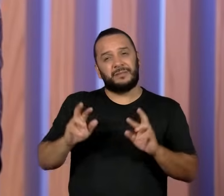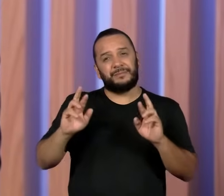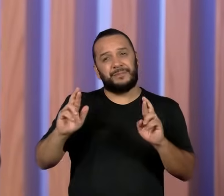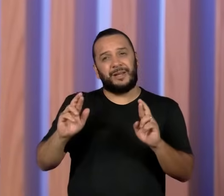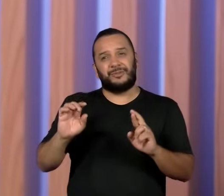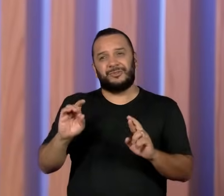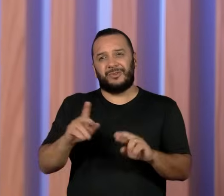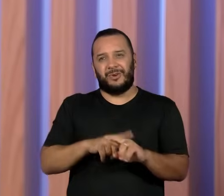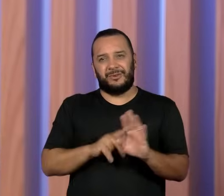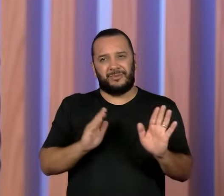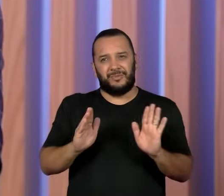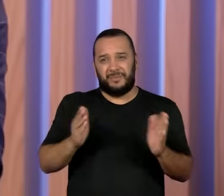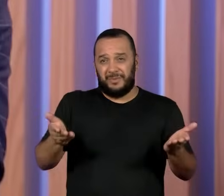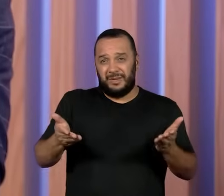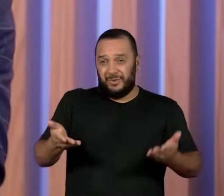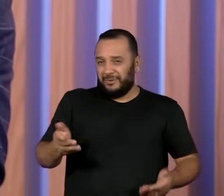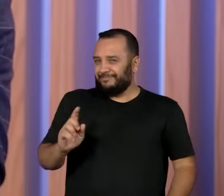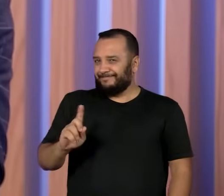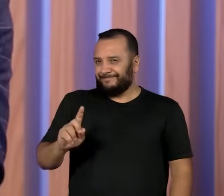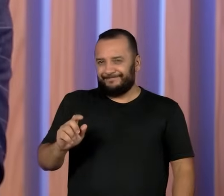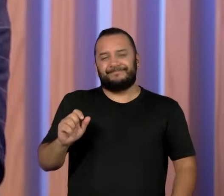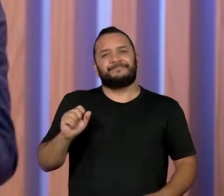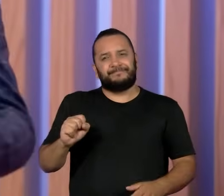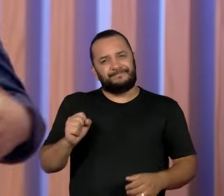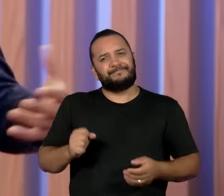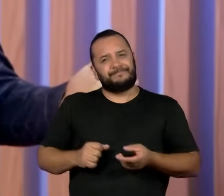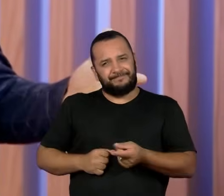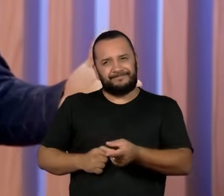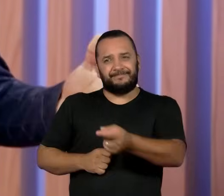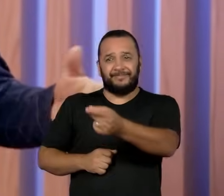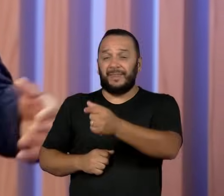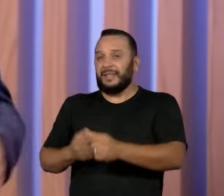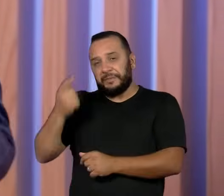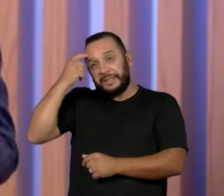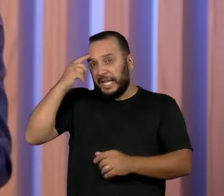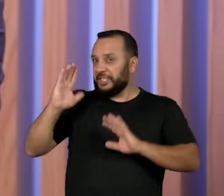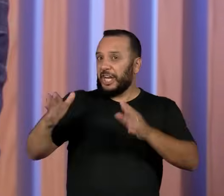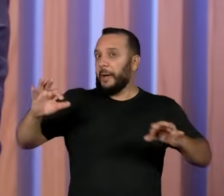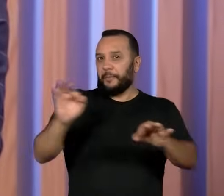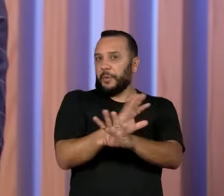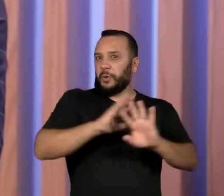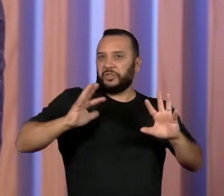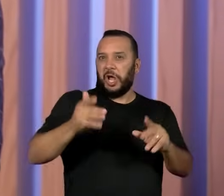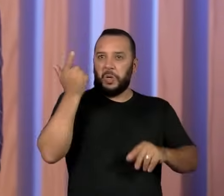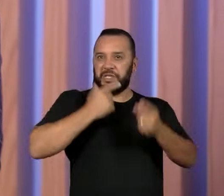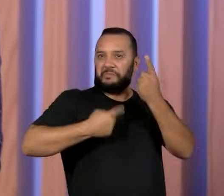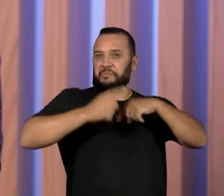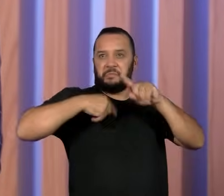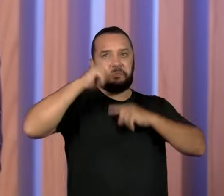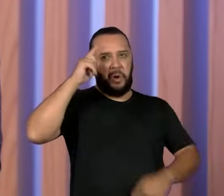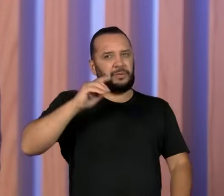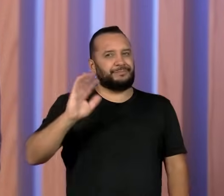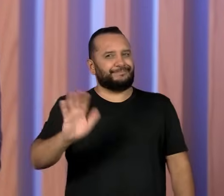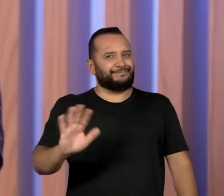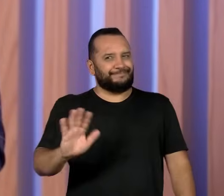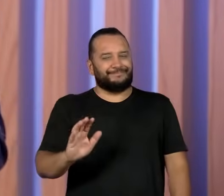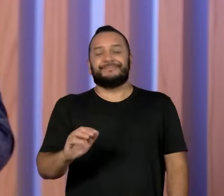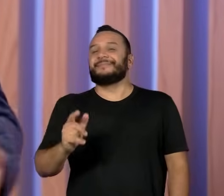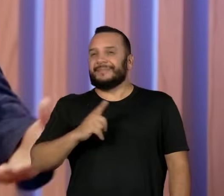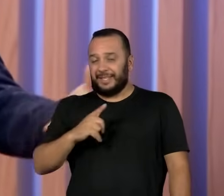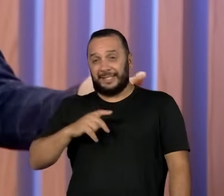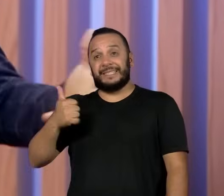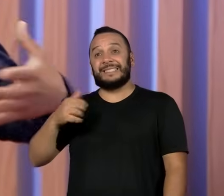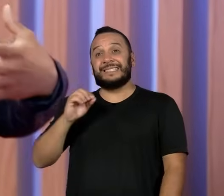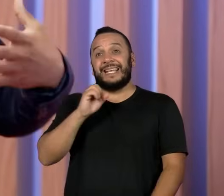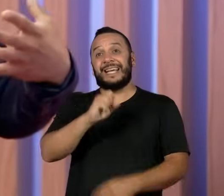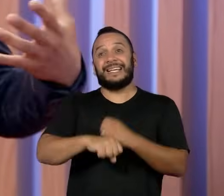nós também não podemos nos ludibriar e achar que o jogo está ganho. Não, nós temos 100 anos de uma indústria e nós